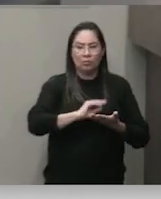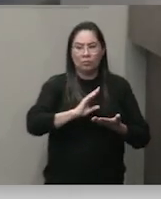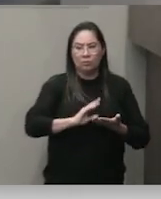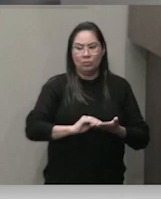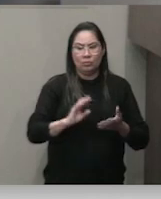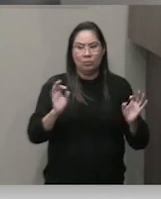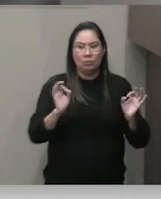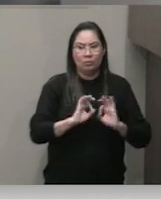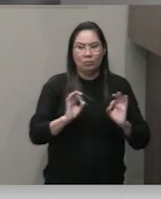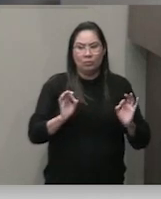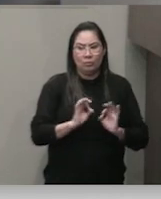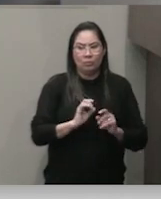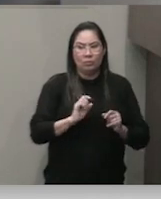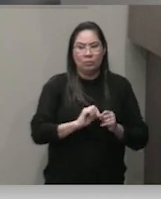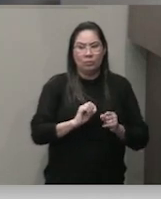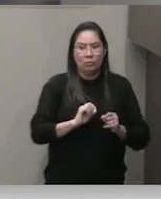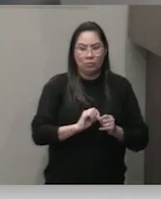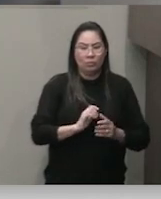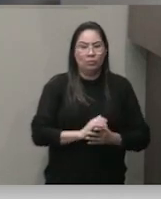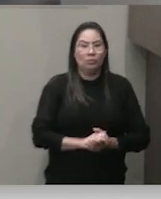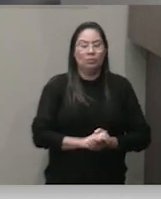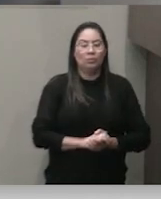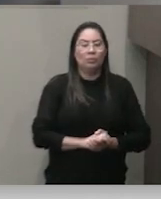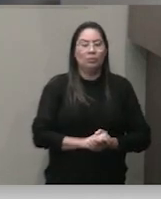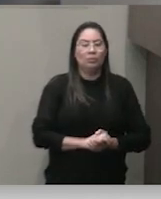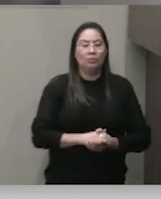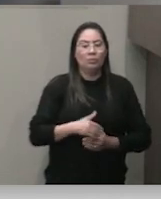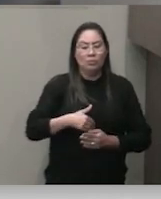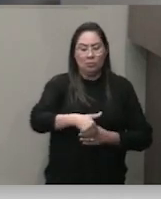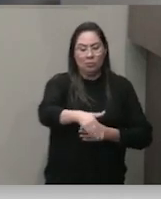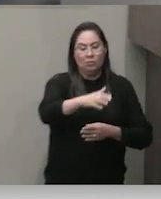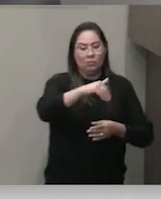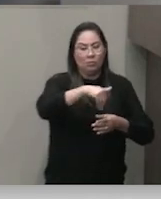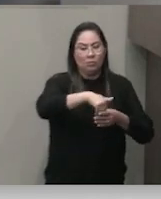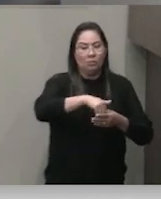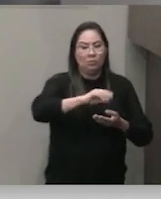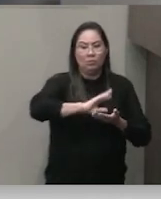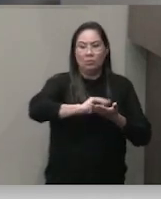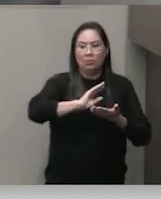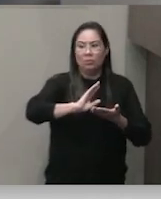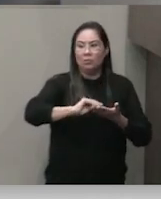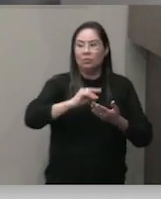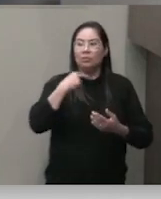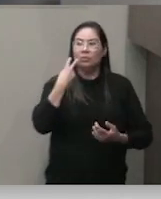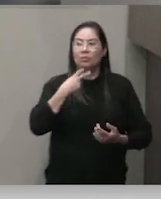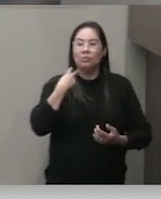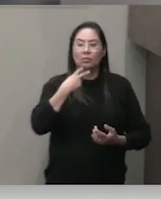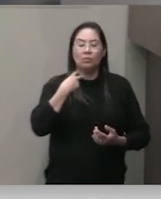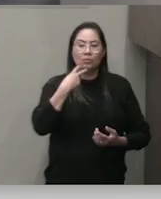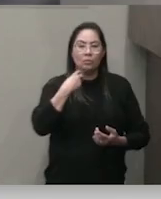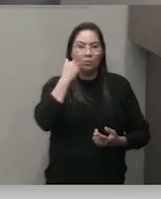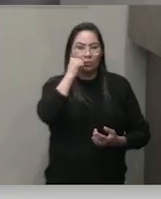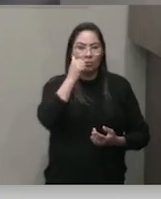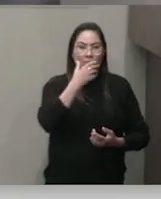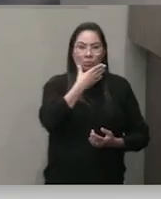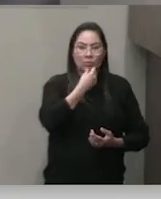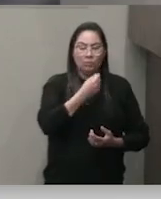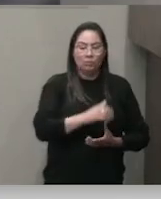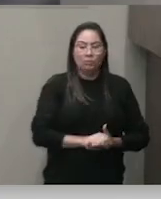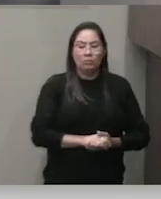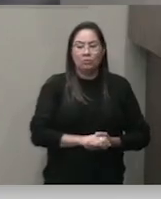nem ratificações a fazer, coloco em votação a ata aos senhores vereadores e vereadora,